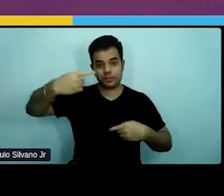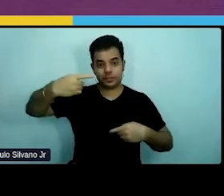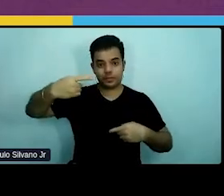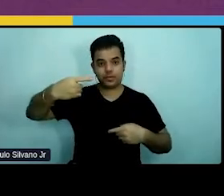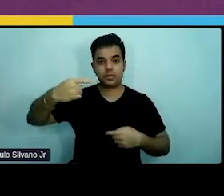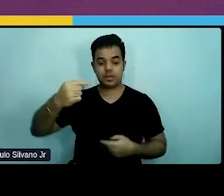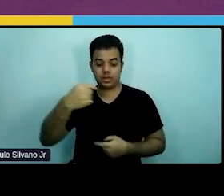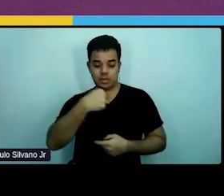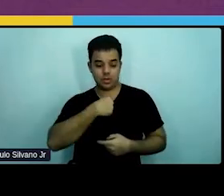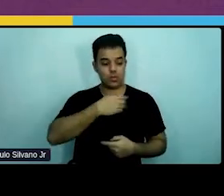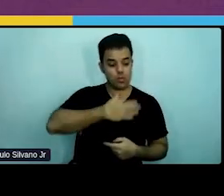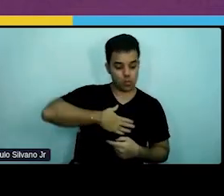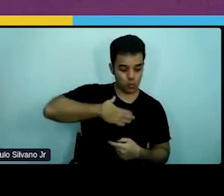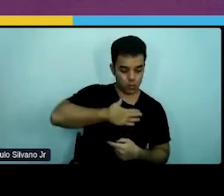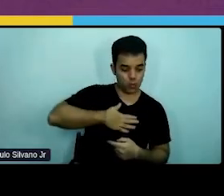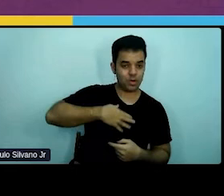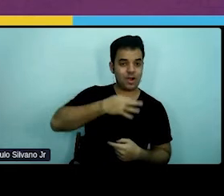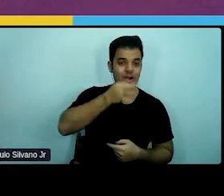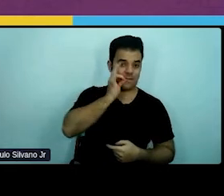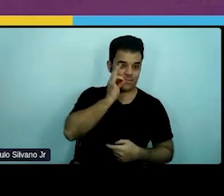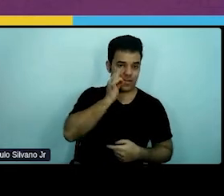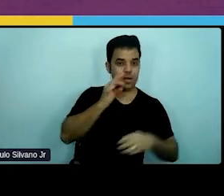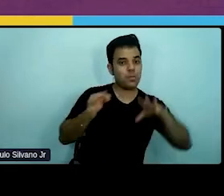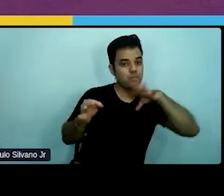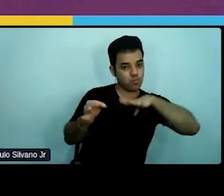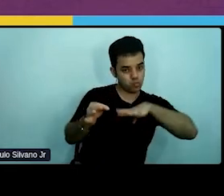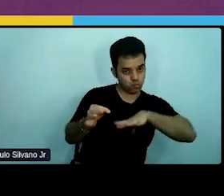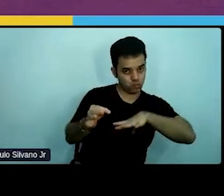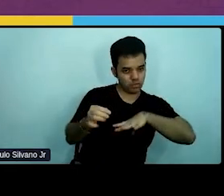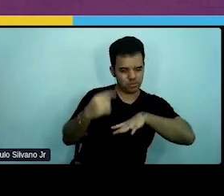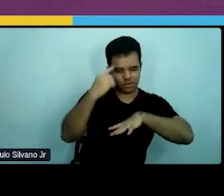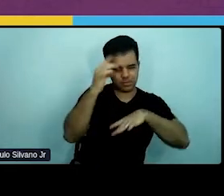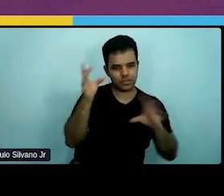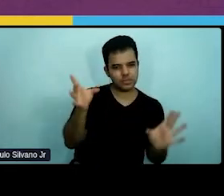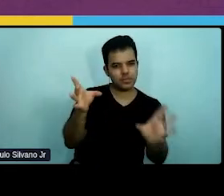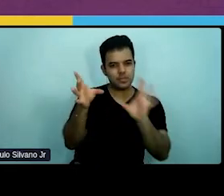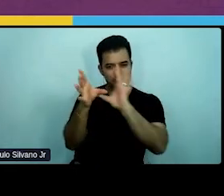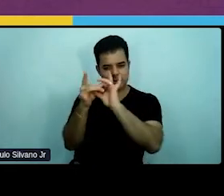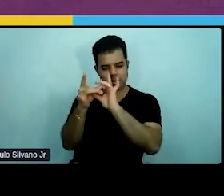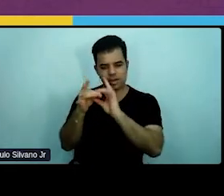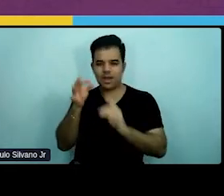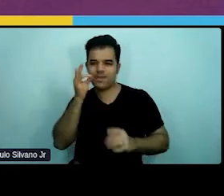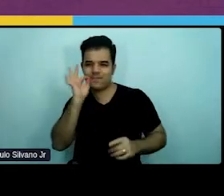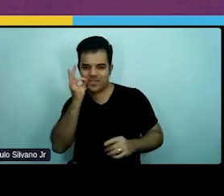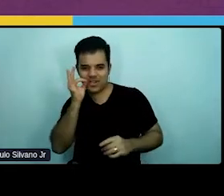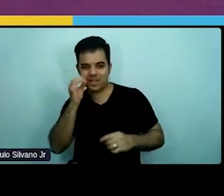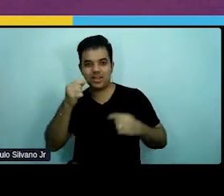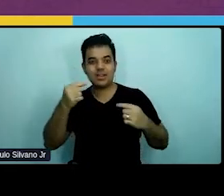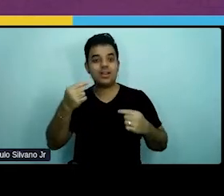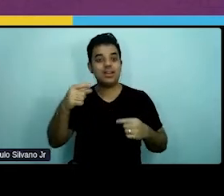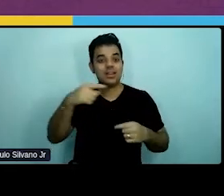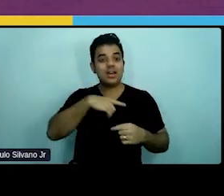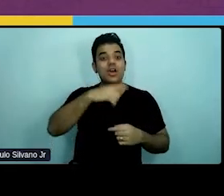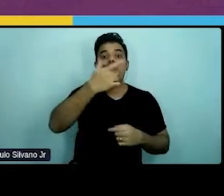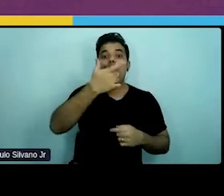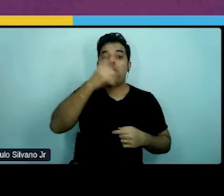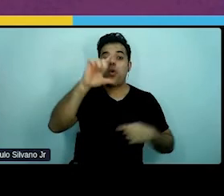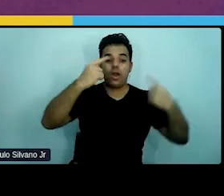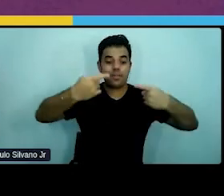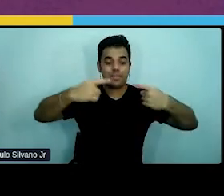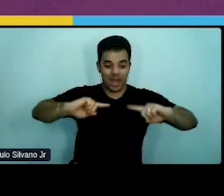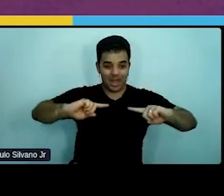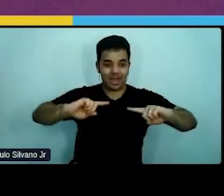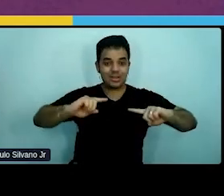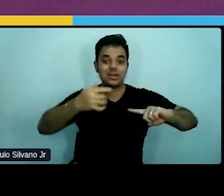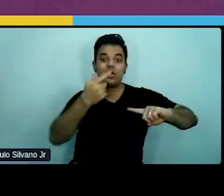eu gosto de café, que eu comentei associada ao sinal 1 e ao sinal 2, né, gostar de café. E você teria aí um outro exemplo